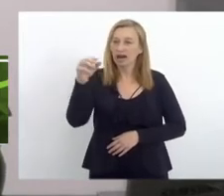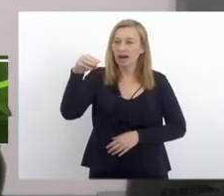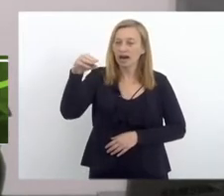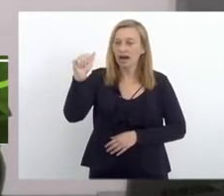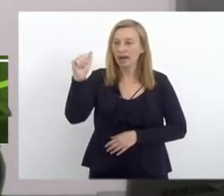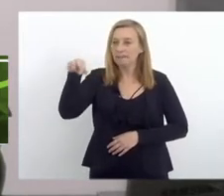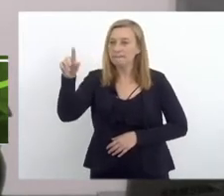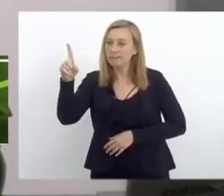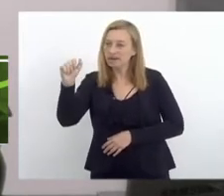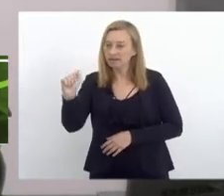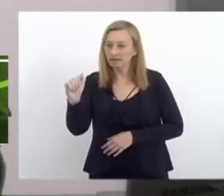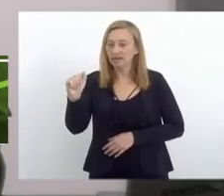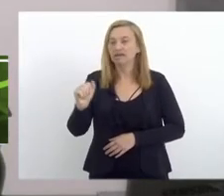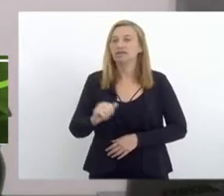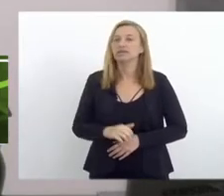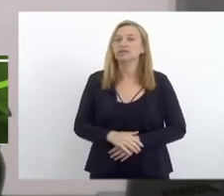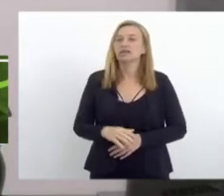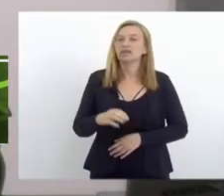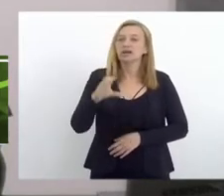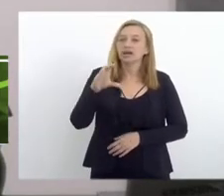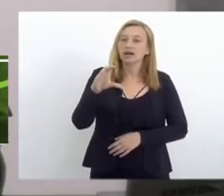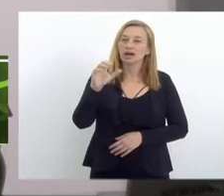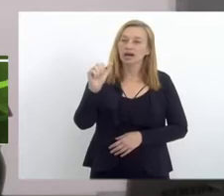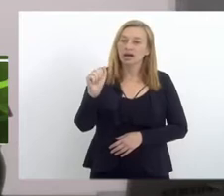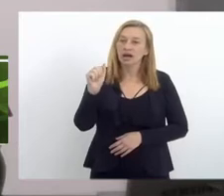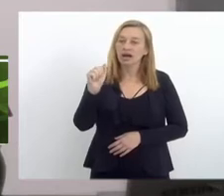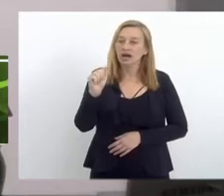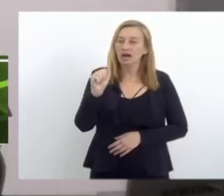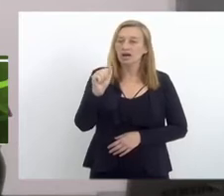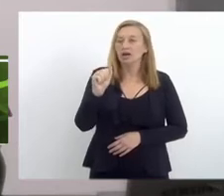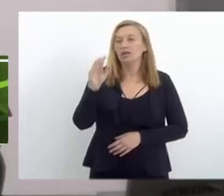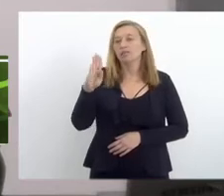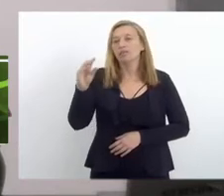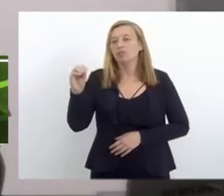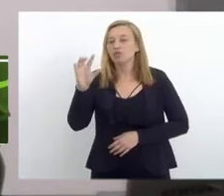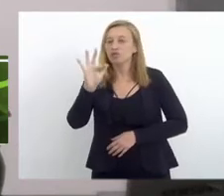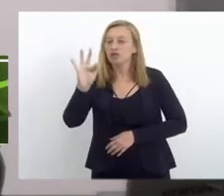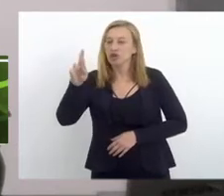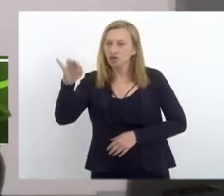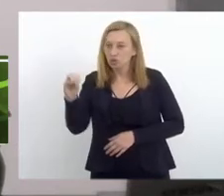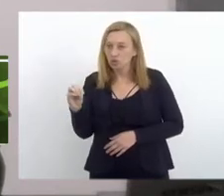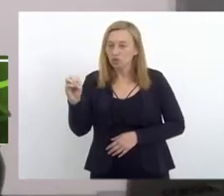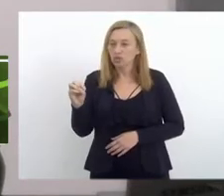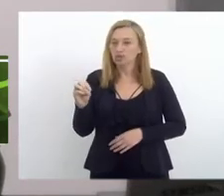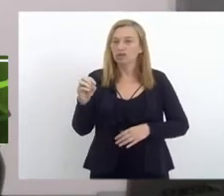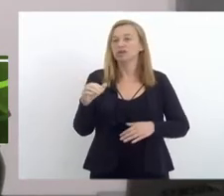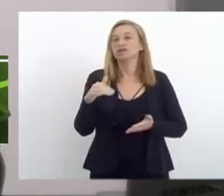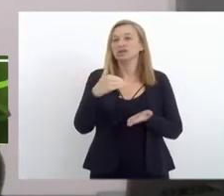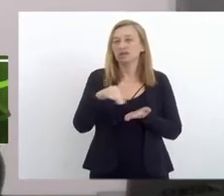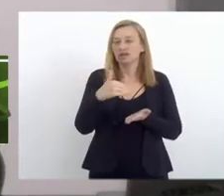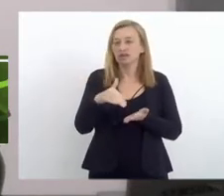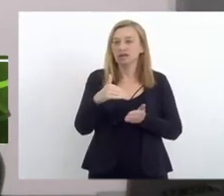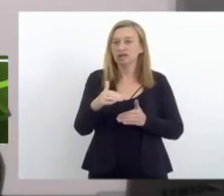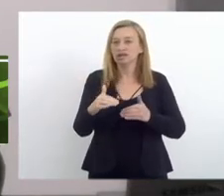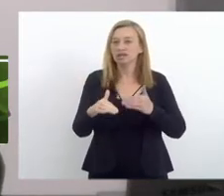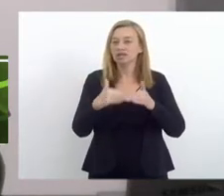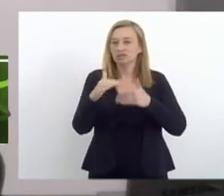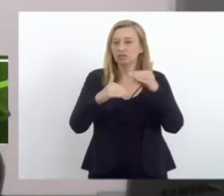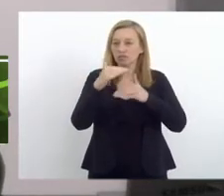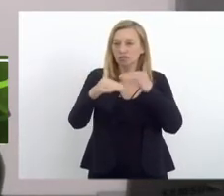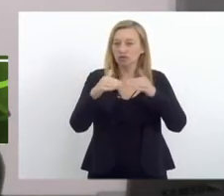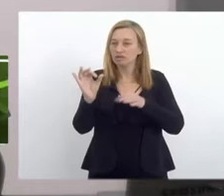Salazar. Cabo Frio, a Prefeitura, Secretária de Planejamento e Desenvolvimento,